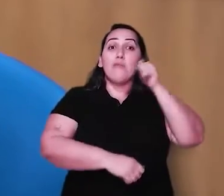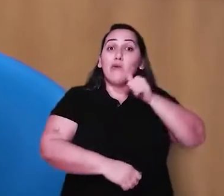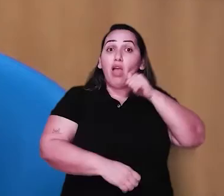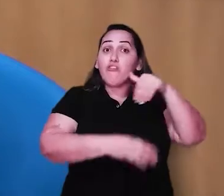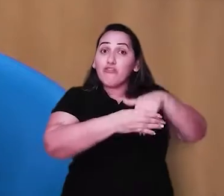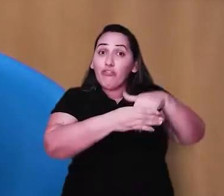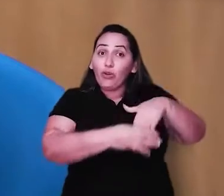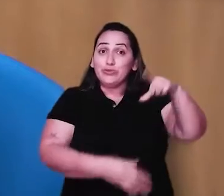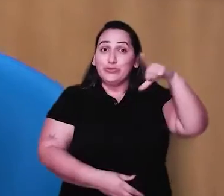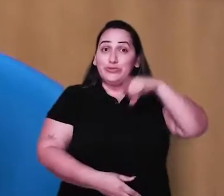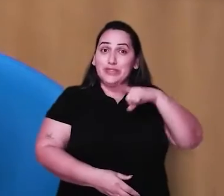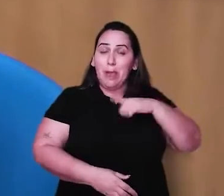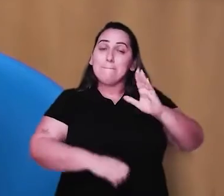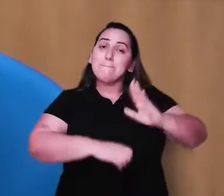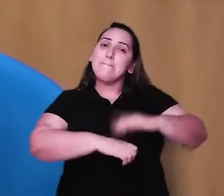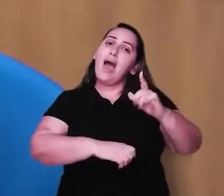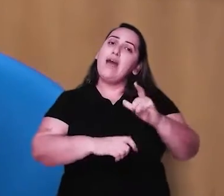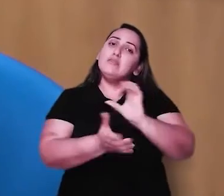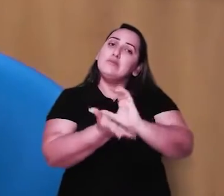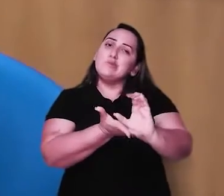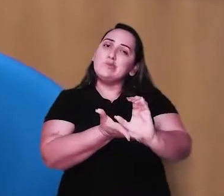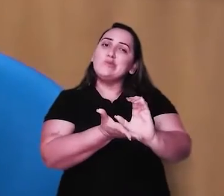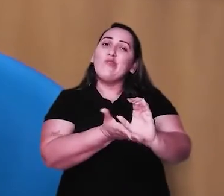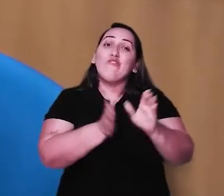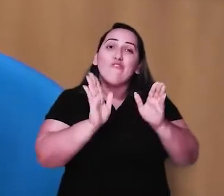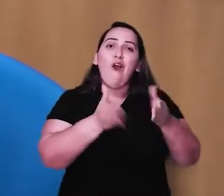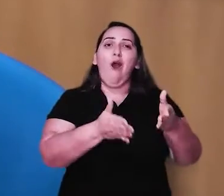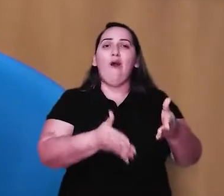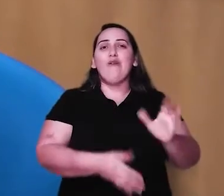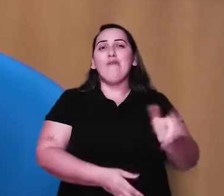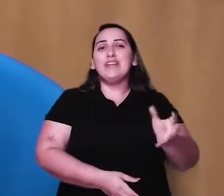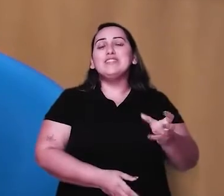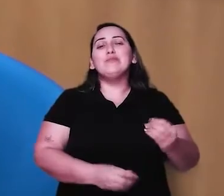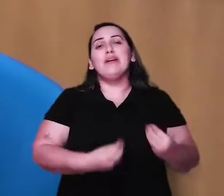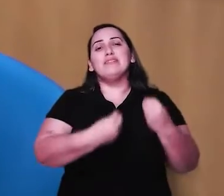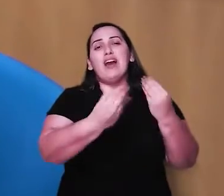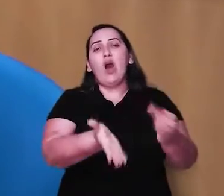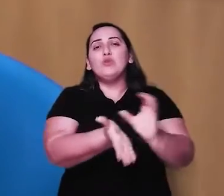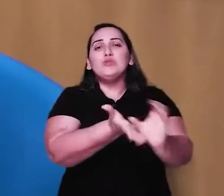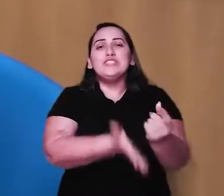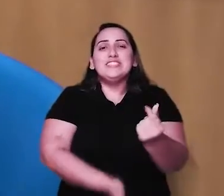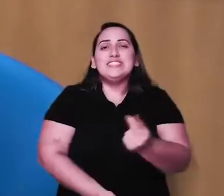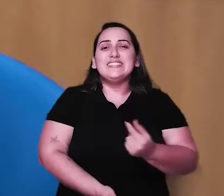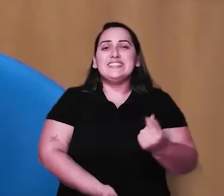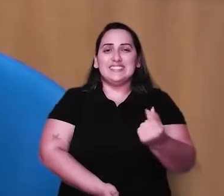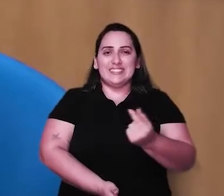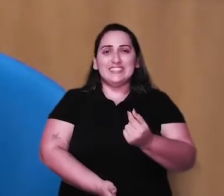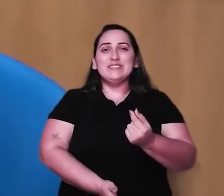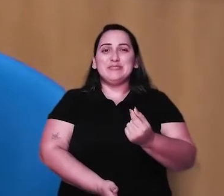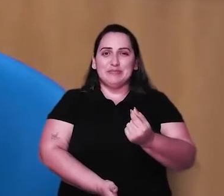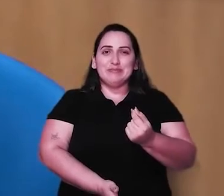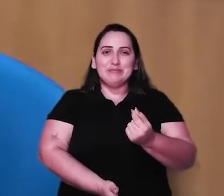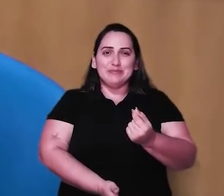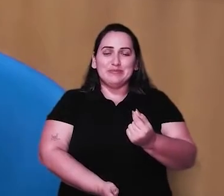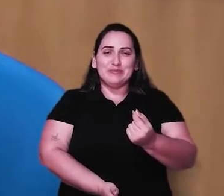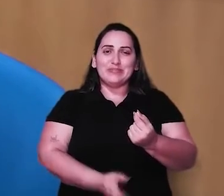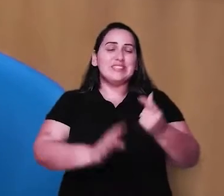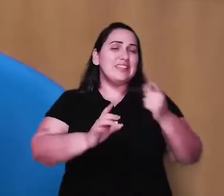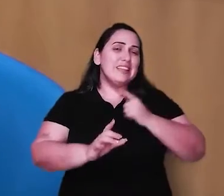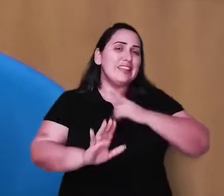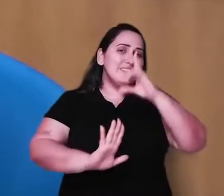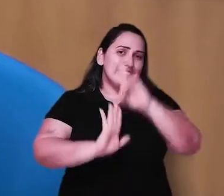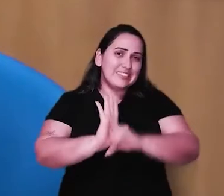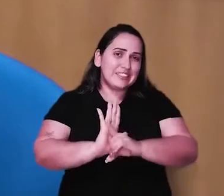mulheres receberem, maior, por exemplo, será a repartição dos fundos públicos que os